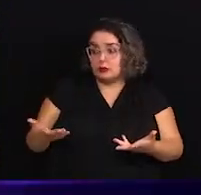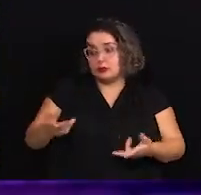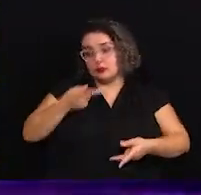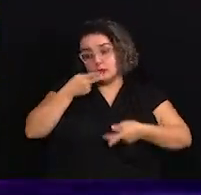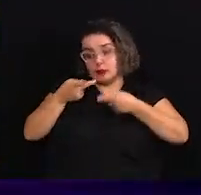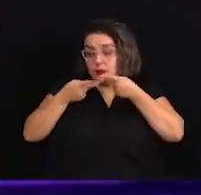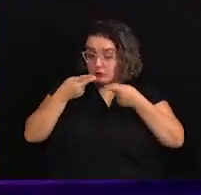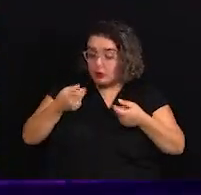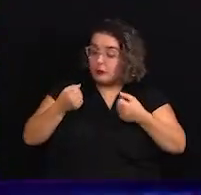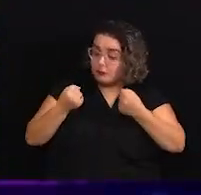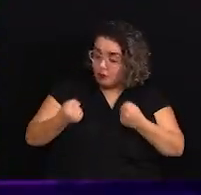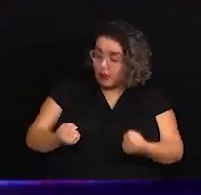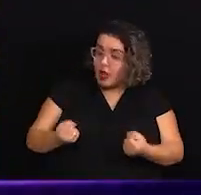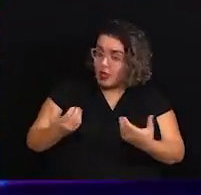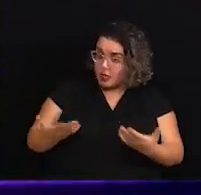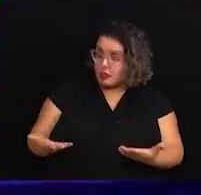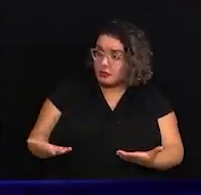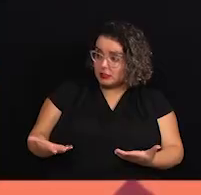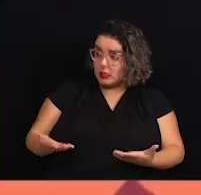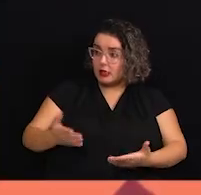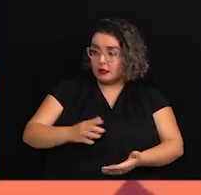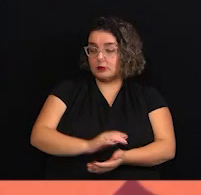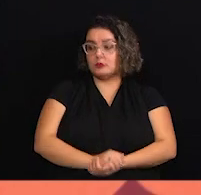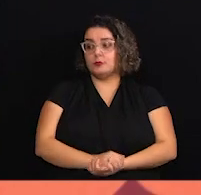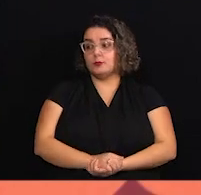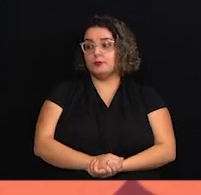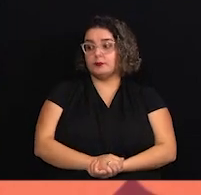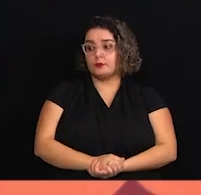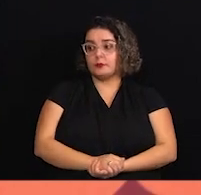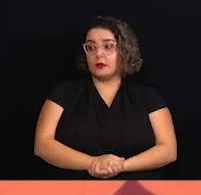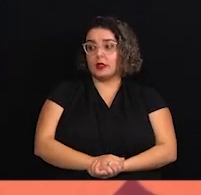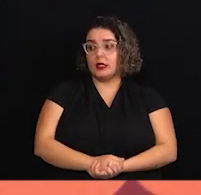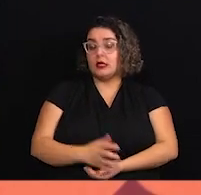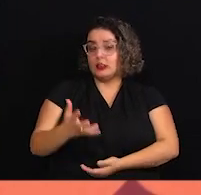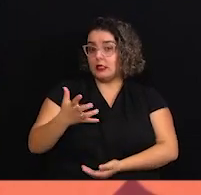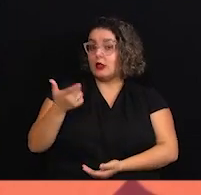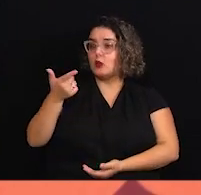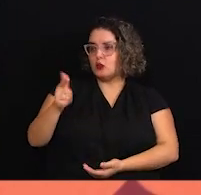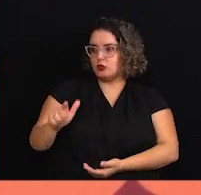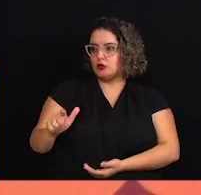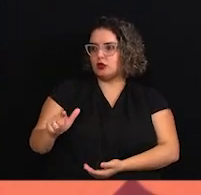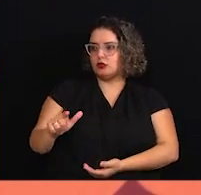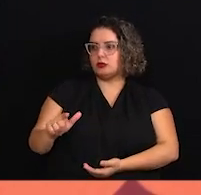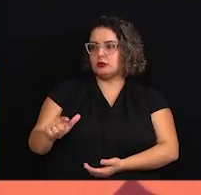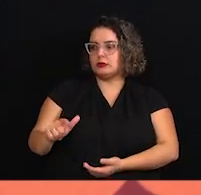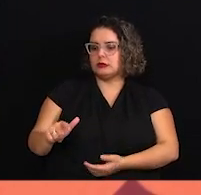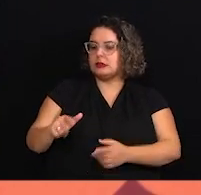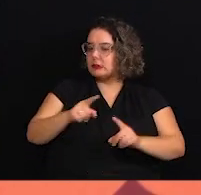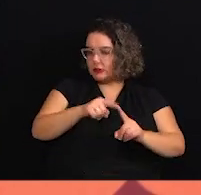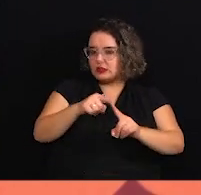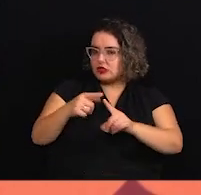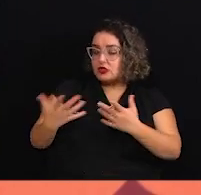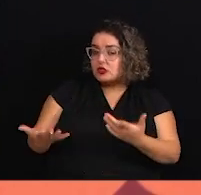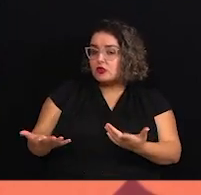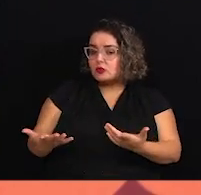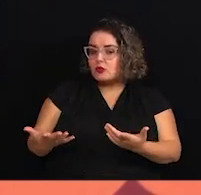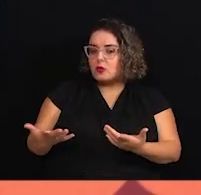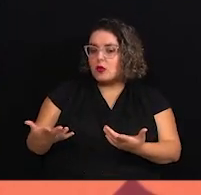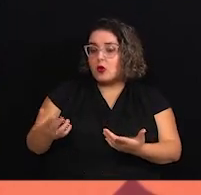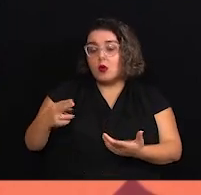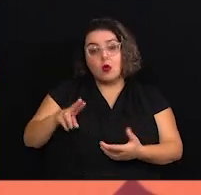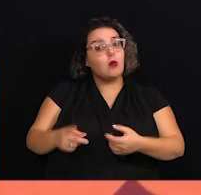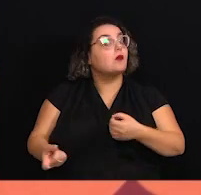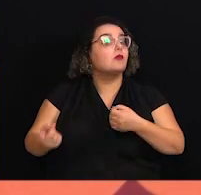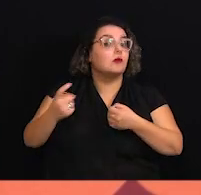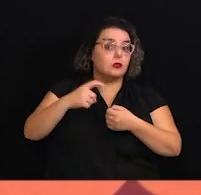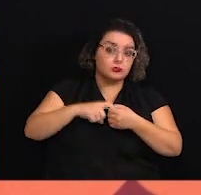falando, né? É uma coisa realmente complicada, né? Você pretende continuar seguindo nesse gênero? Ou você pretende voltar para